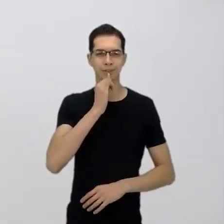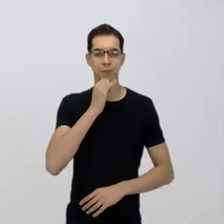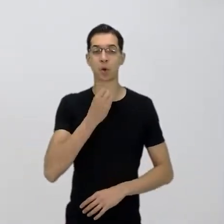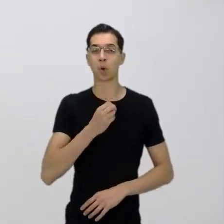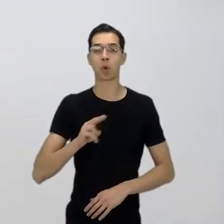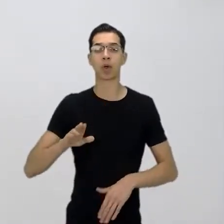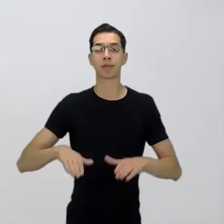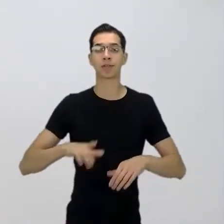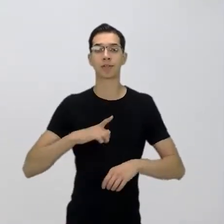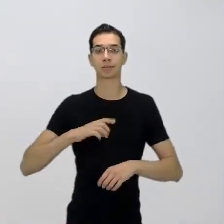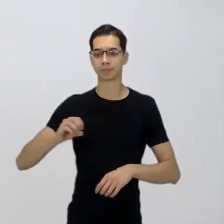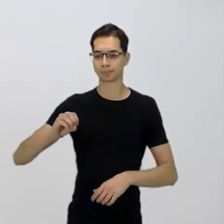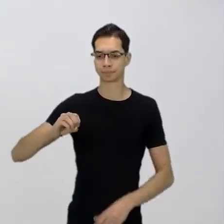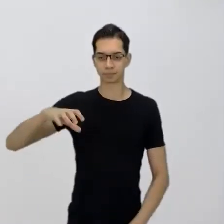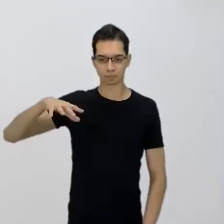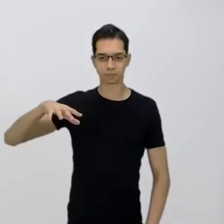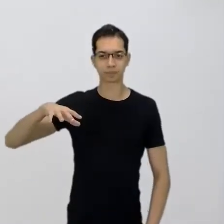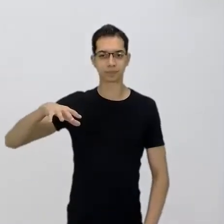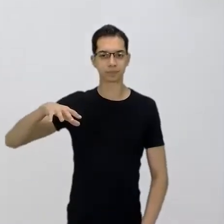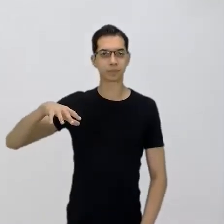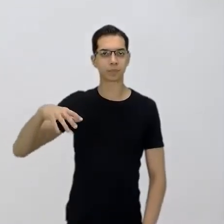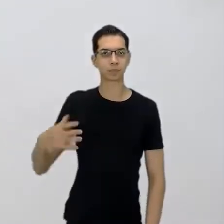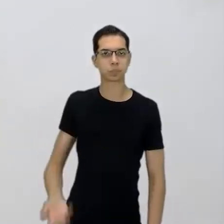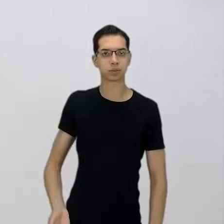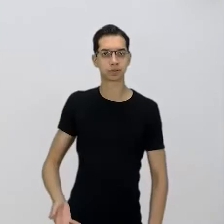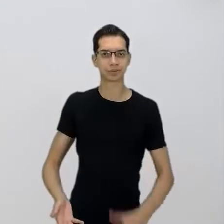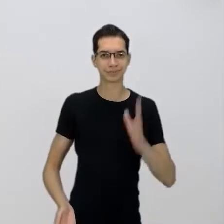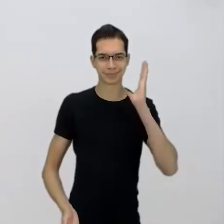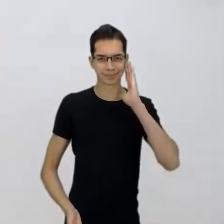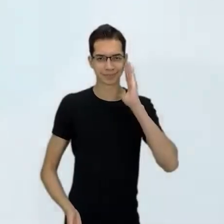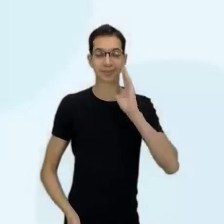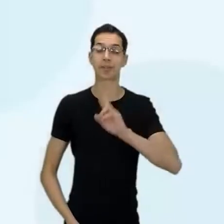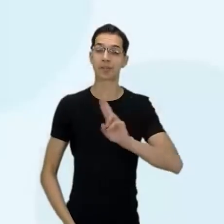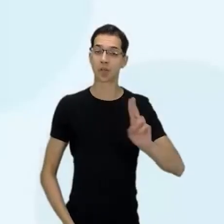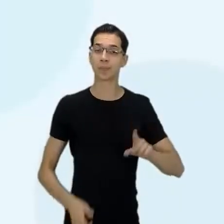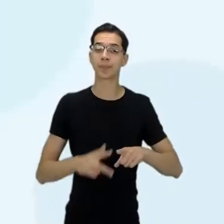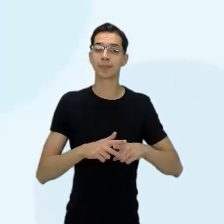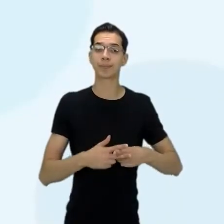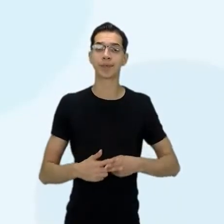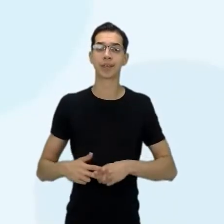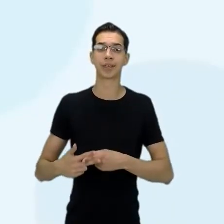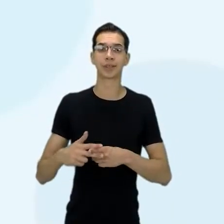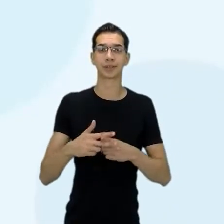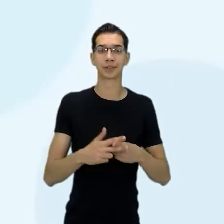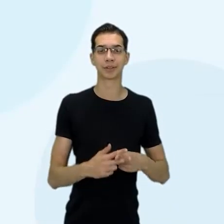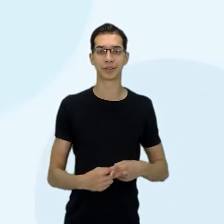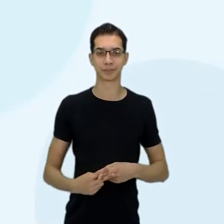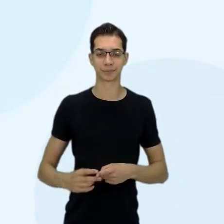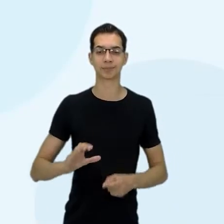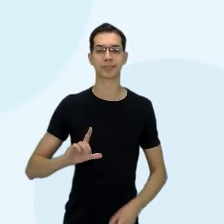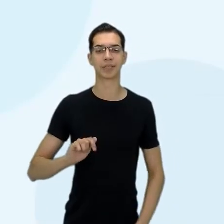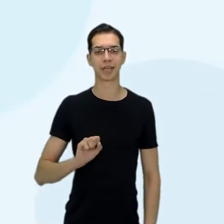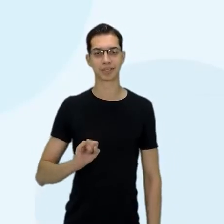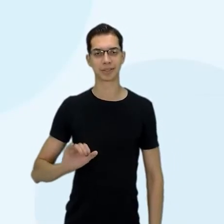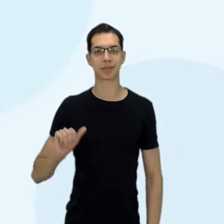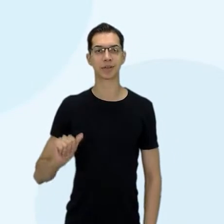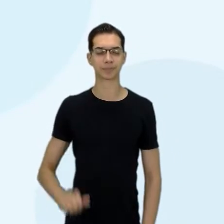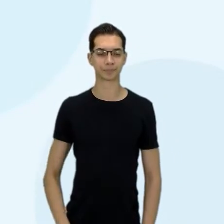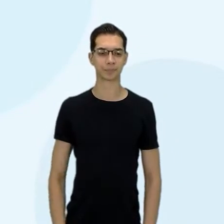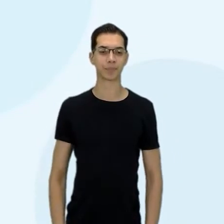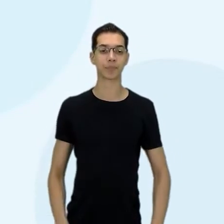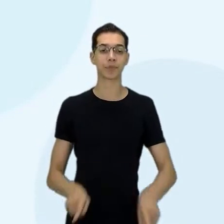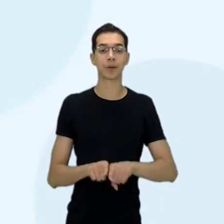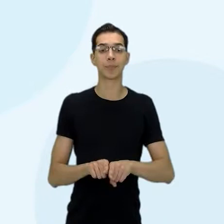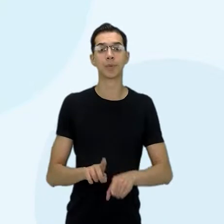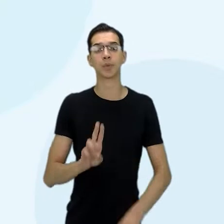e tudo mais, está dentro da mecânica clássica, tá bom? A aplicação cotidiana destacada em nosso componente se utiliza dela para